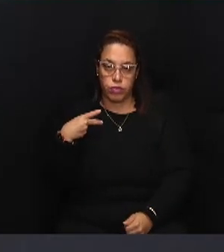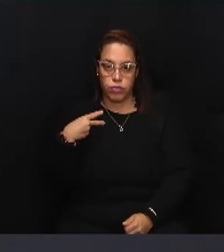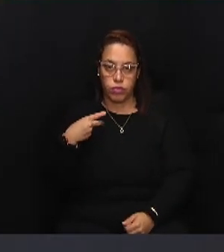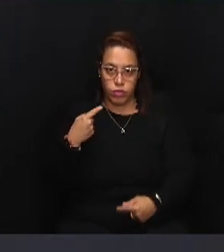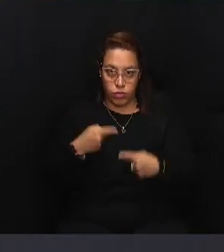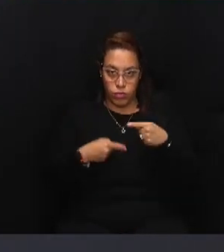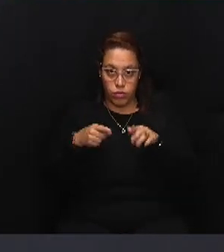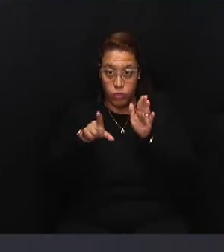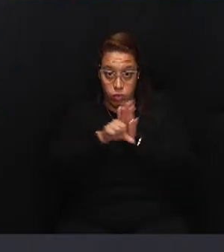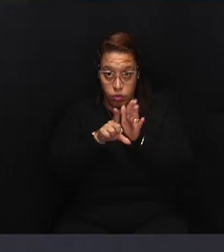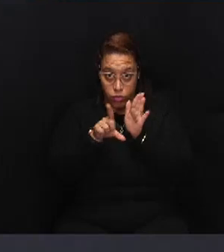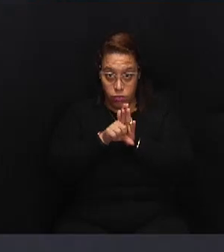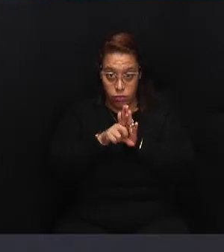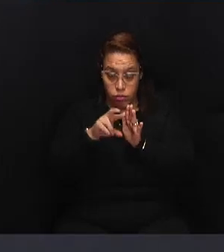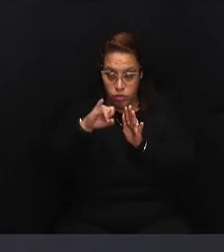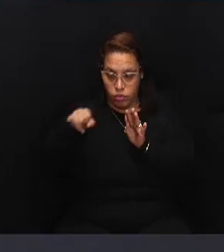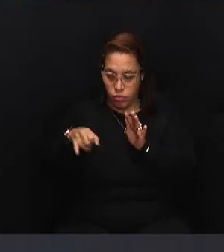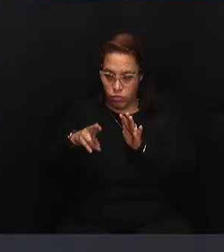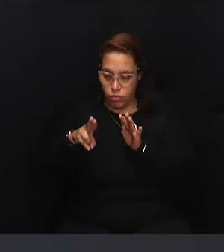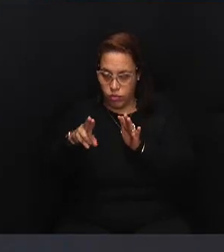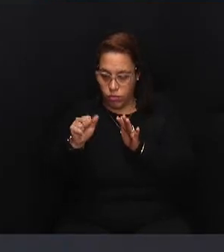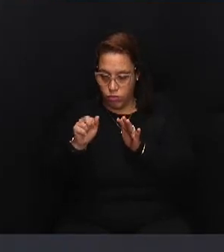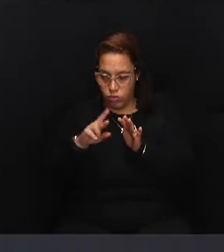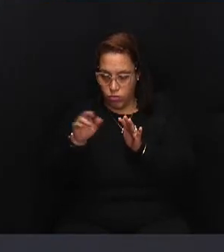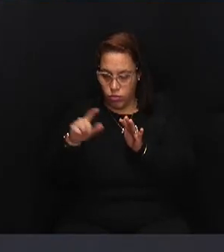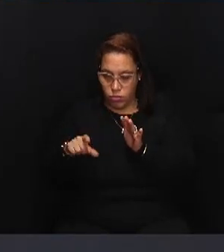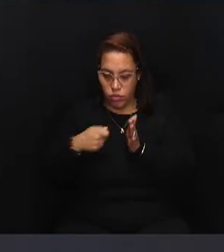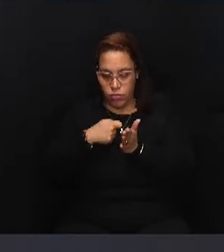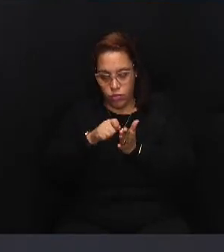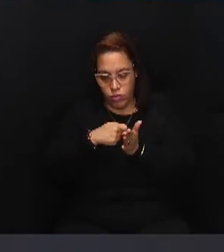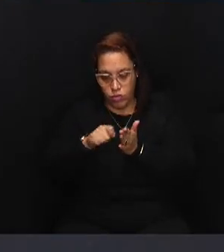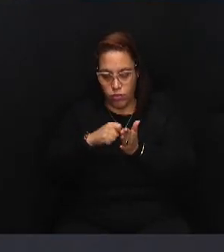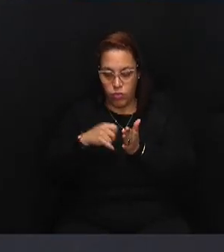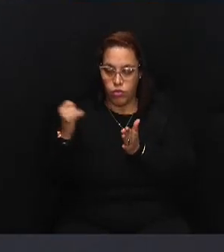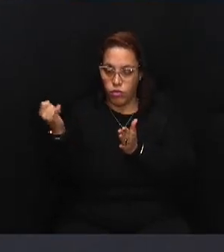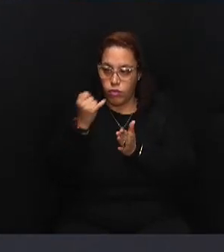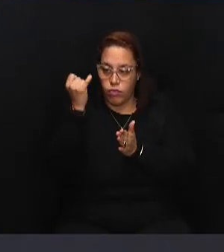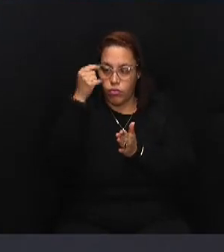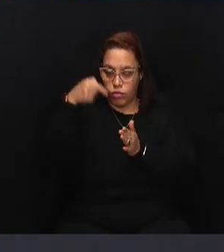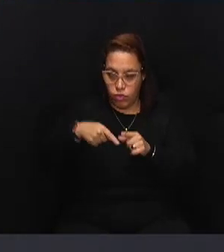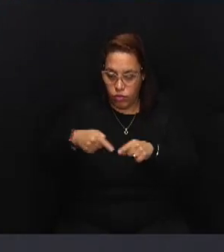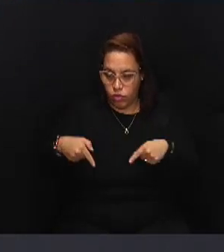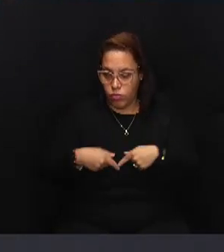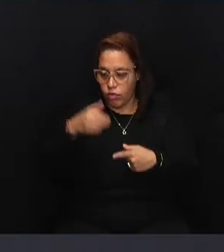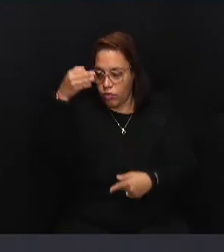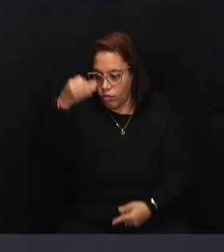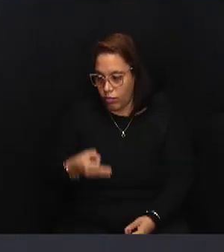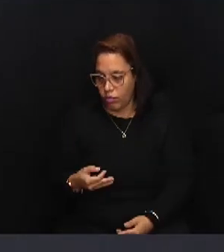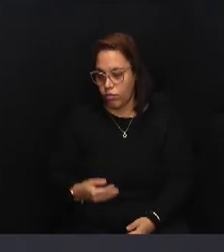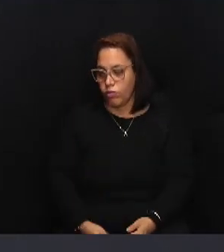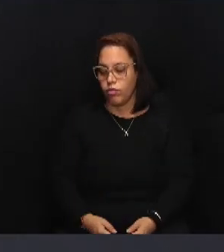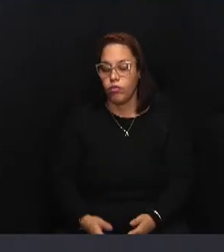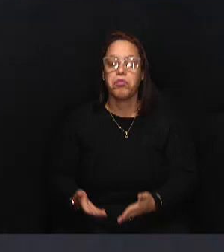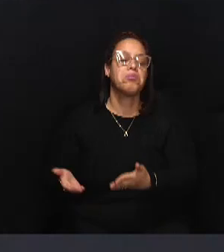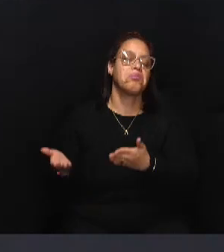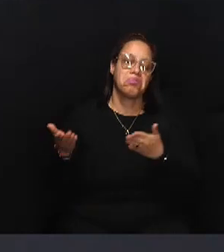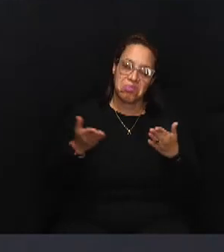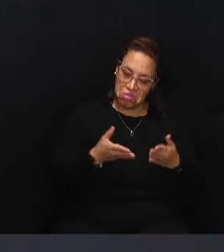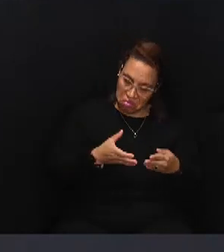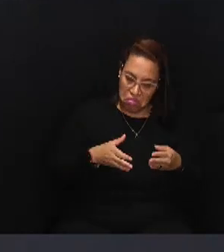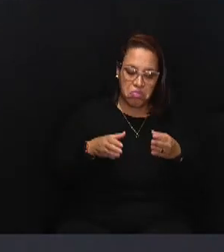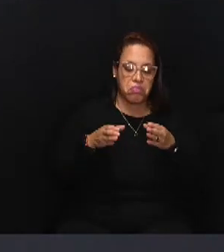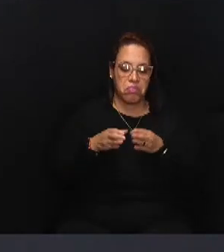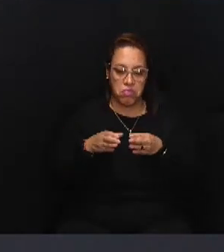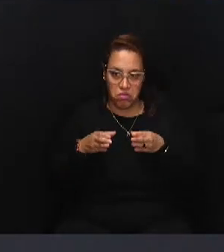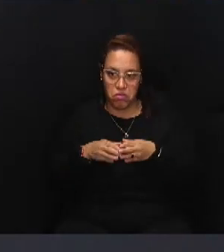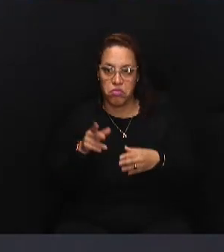as leis. O Juarez falou para fortalecer as leis, rever as leis, isso é importante. E aqui é o espaço, viu, Juarez? Pode trazer para a nossa comissão aqui, que